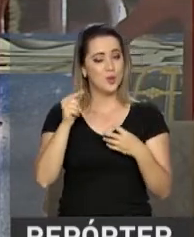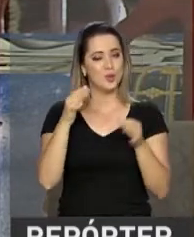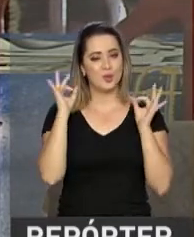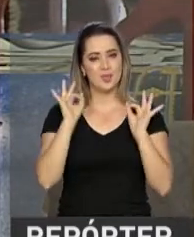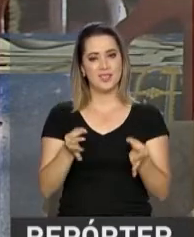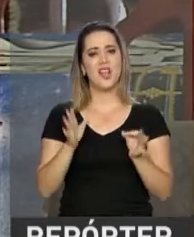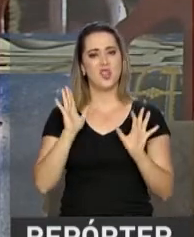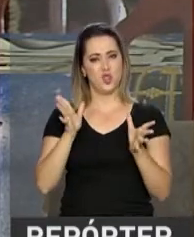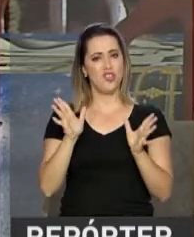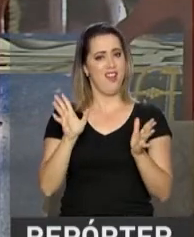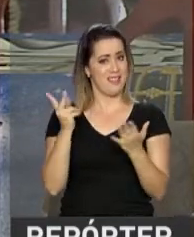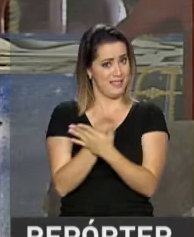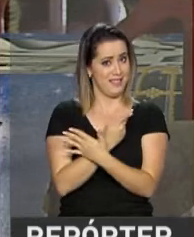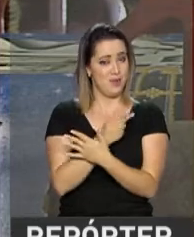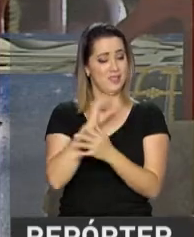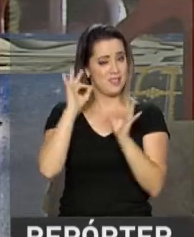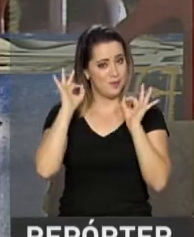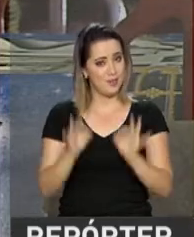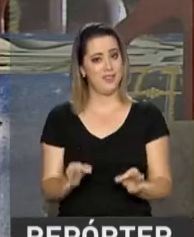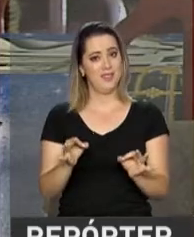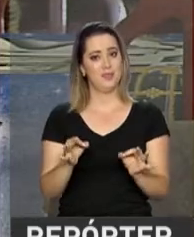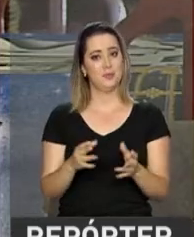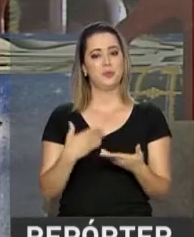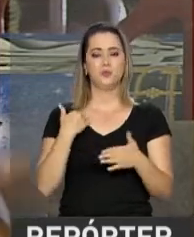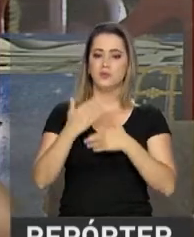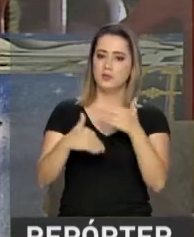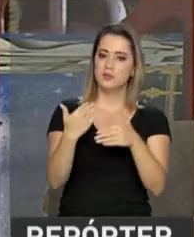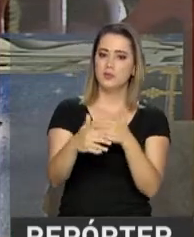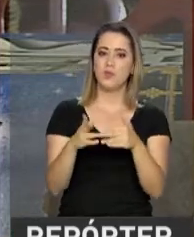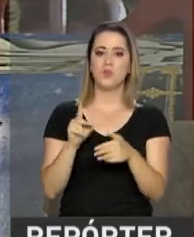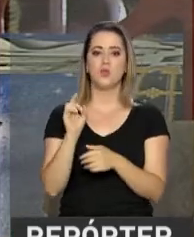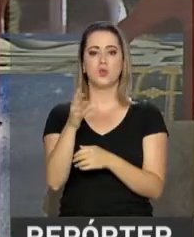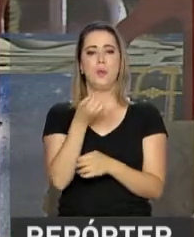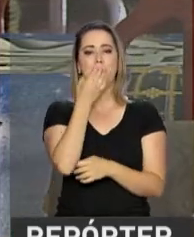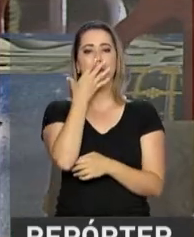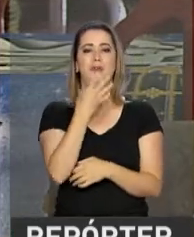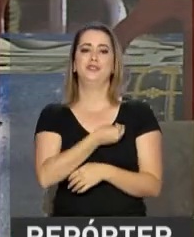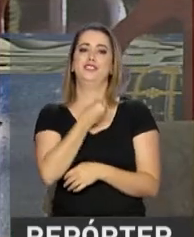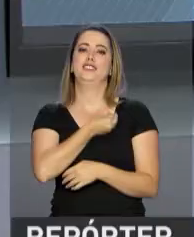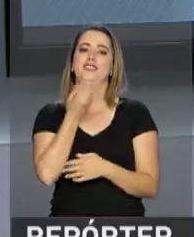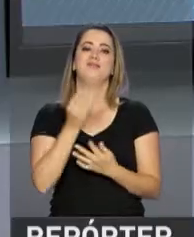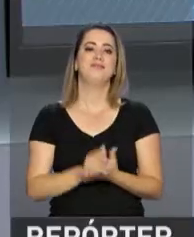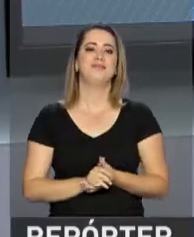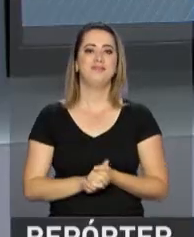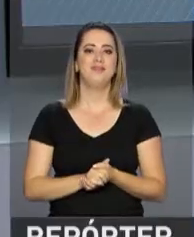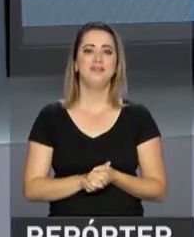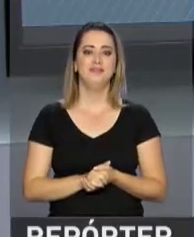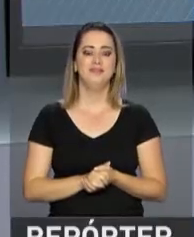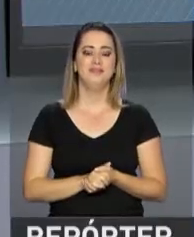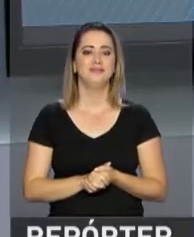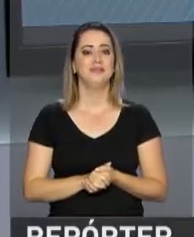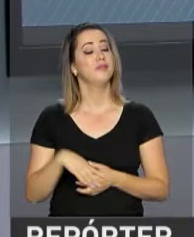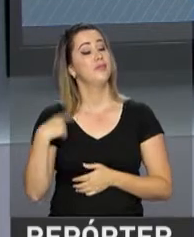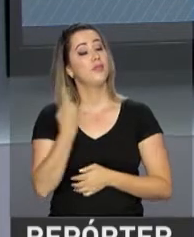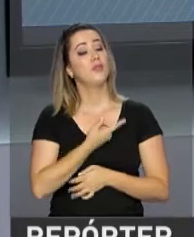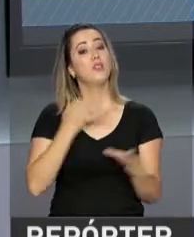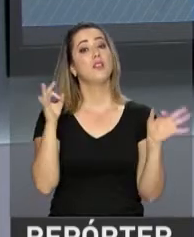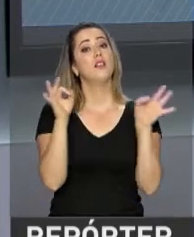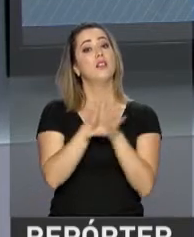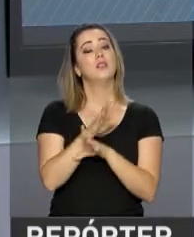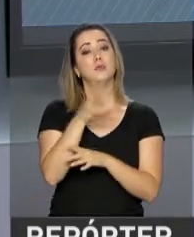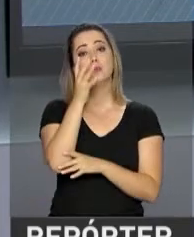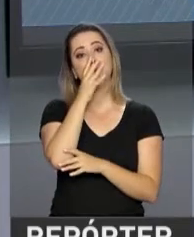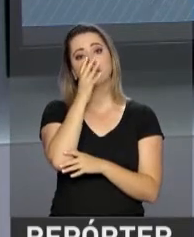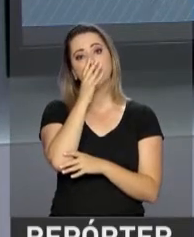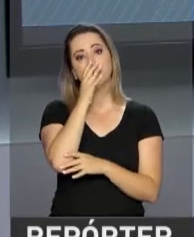que já deu certo graças a deus não sinto me aqui professor coisa boa nós ficamos por aqui